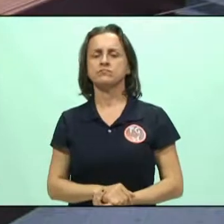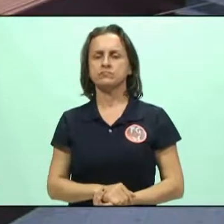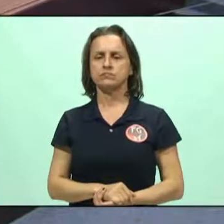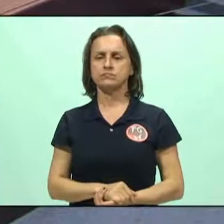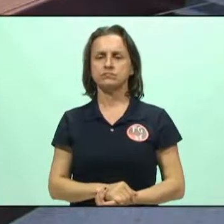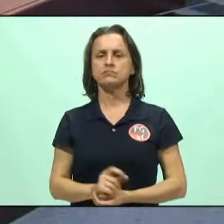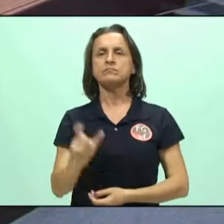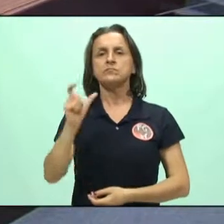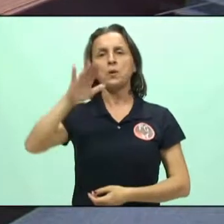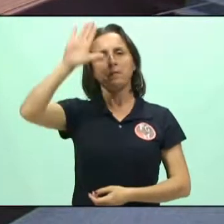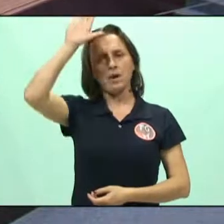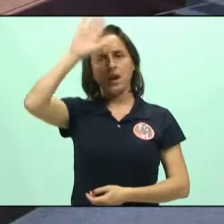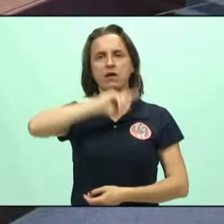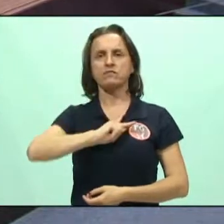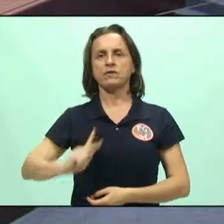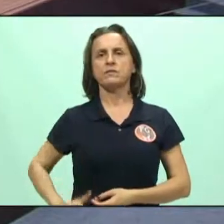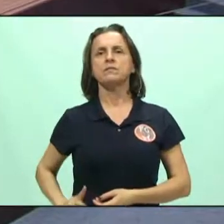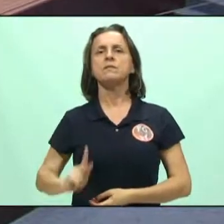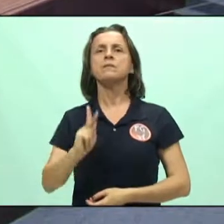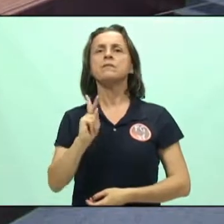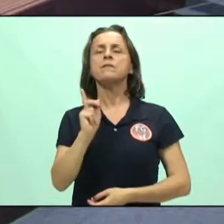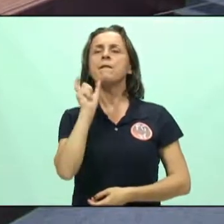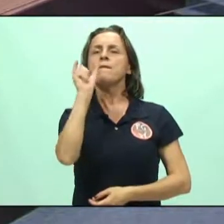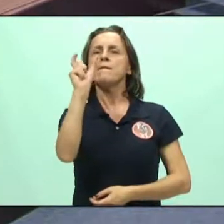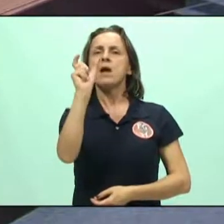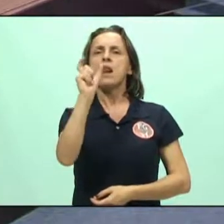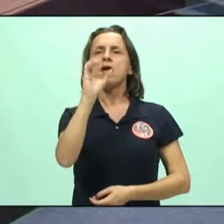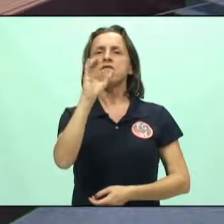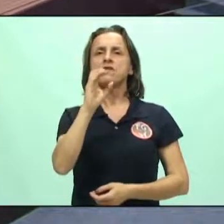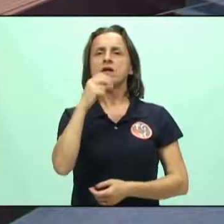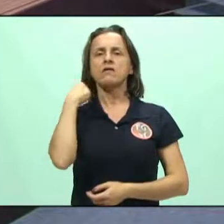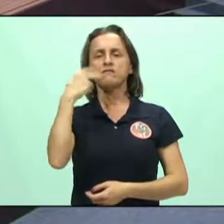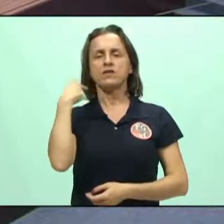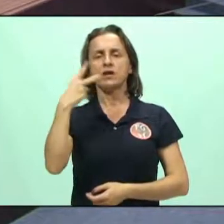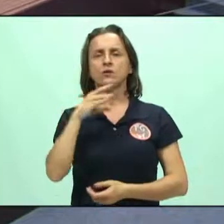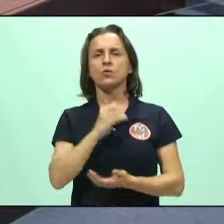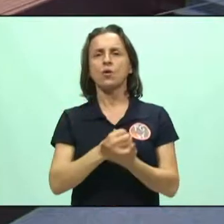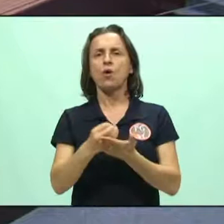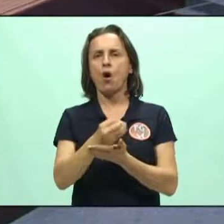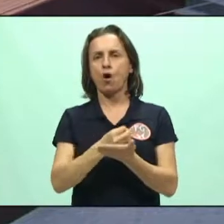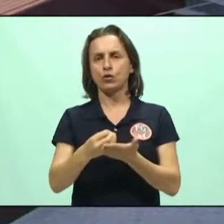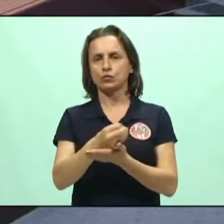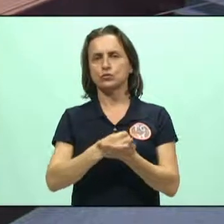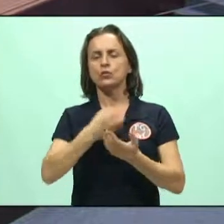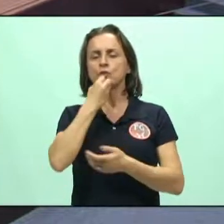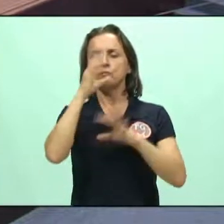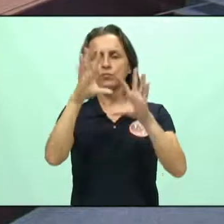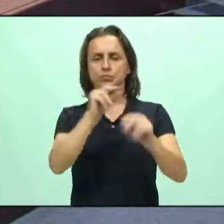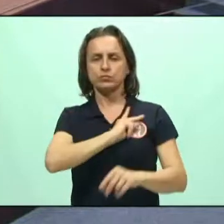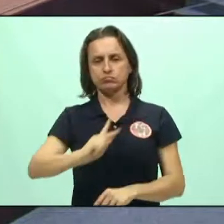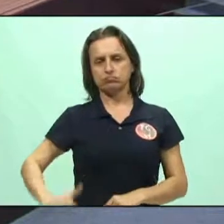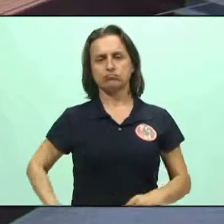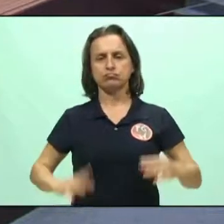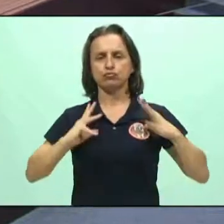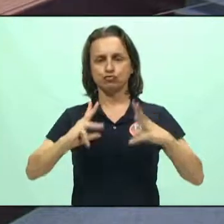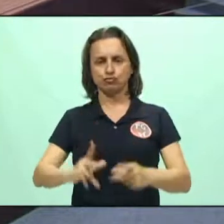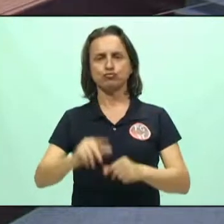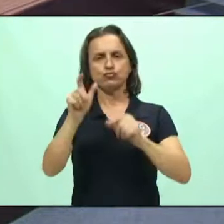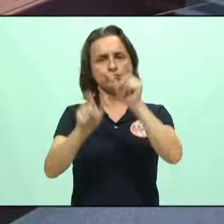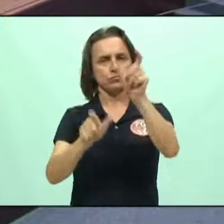com a palavra Presidente Boa noite Presidente Boa noite demais vereadores